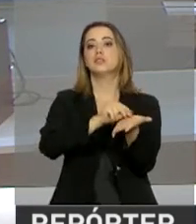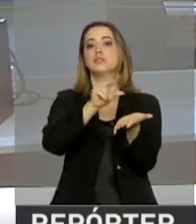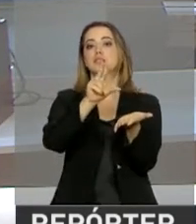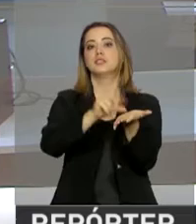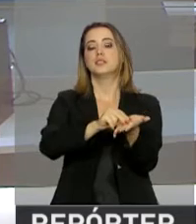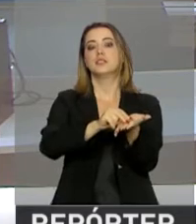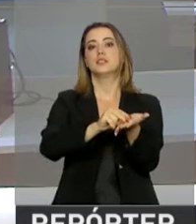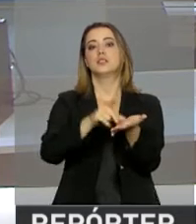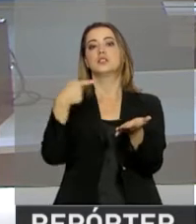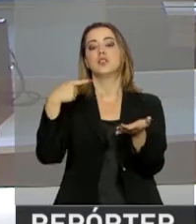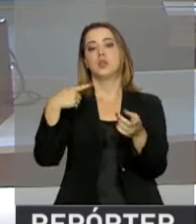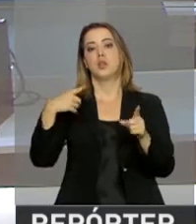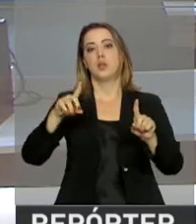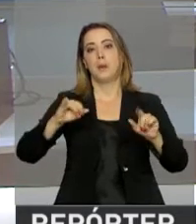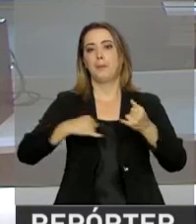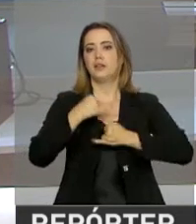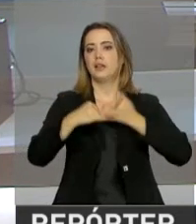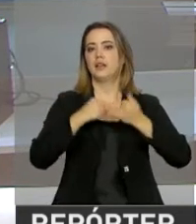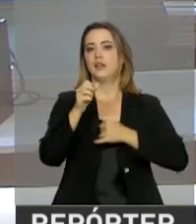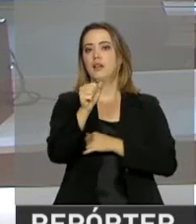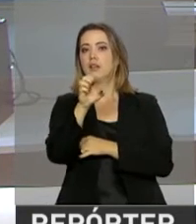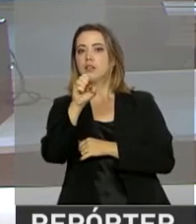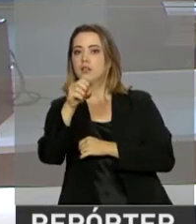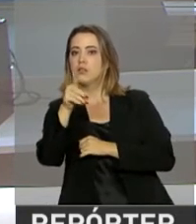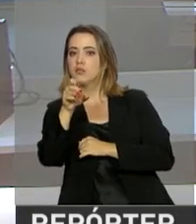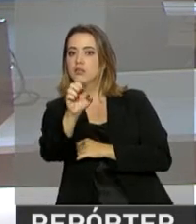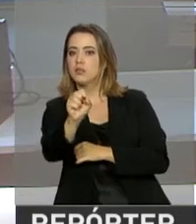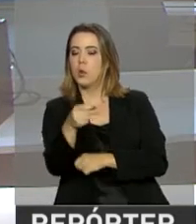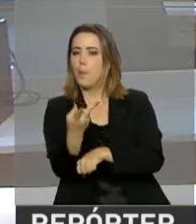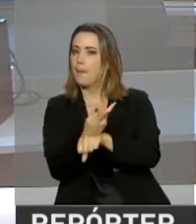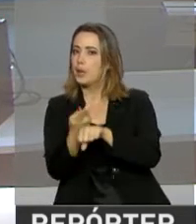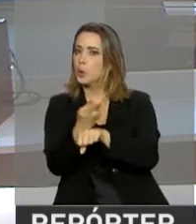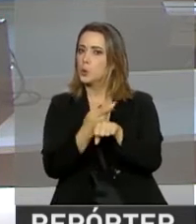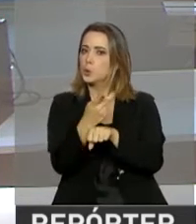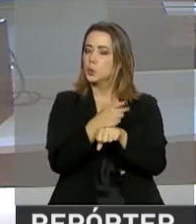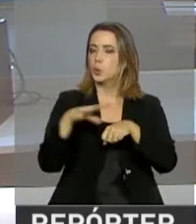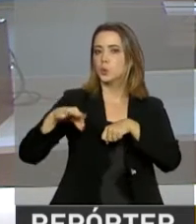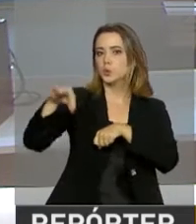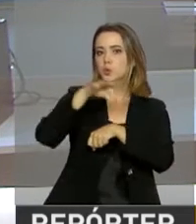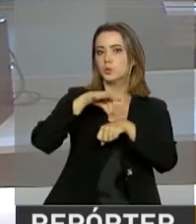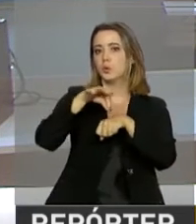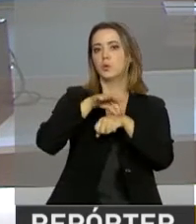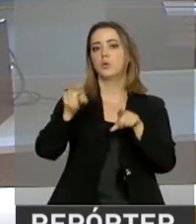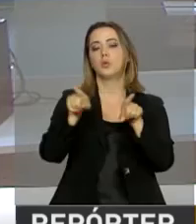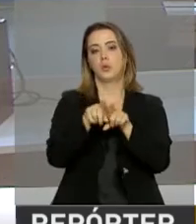chamado Desafio Aedes. A novidade traz um jogo de caça ao mosquito e estará disponível